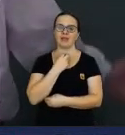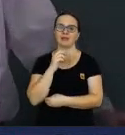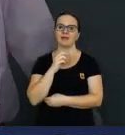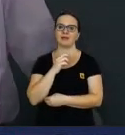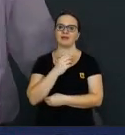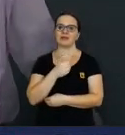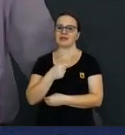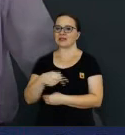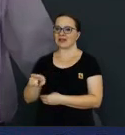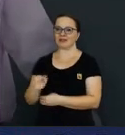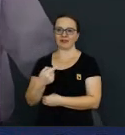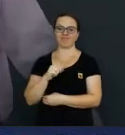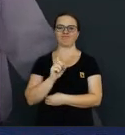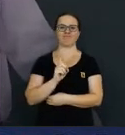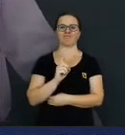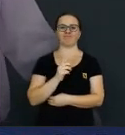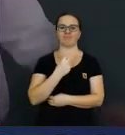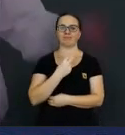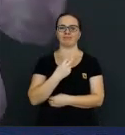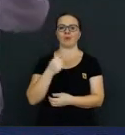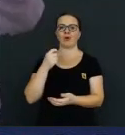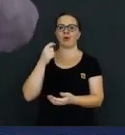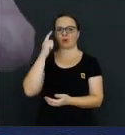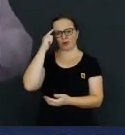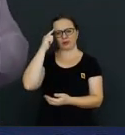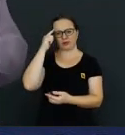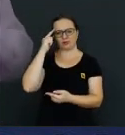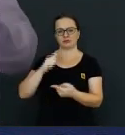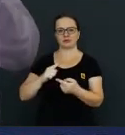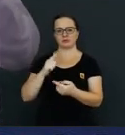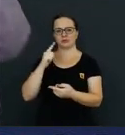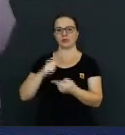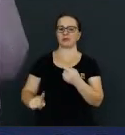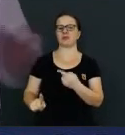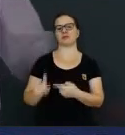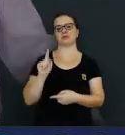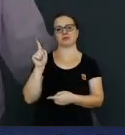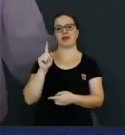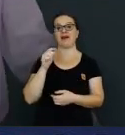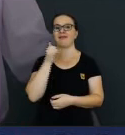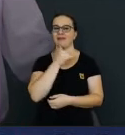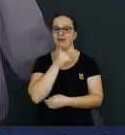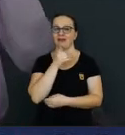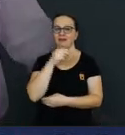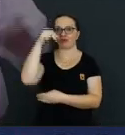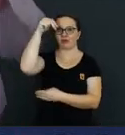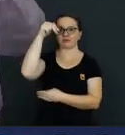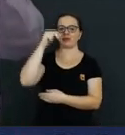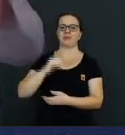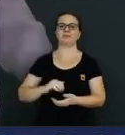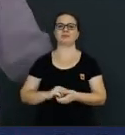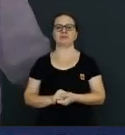pode sair. E na Itália, irmãos, que todos os casos do Brasil vieram da Itália, tá? Então, não comam